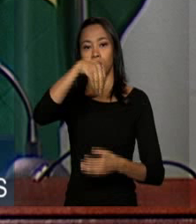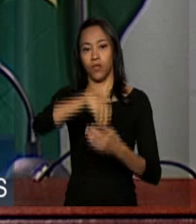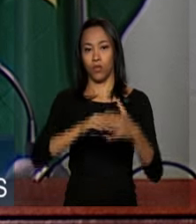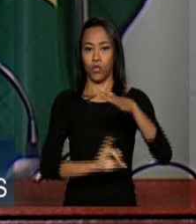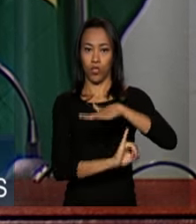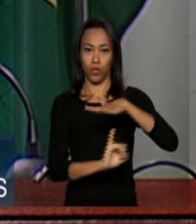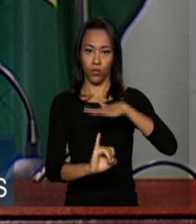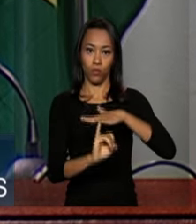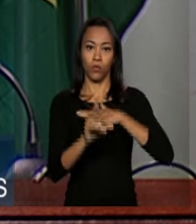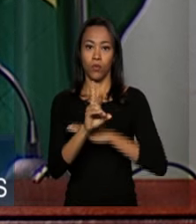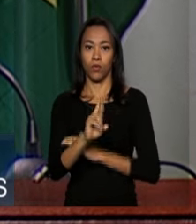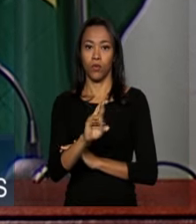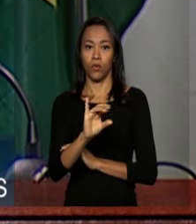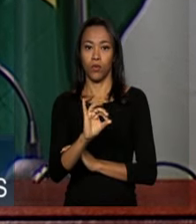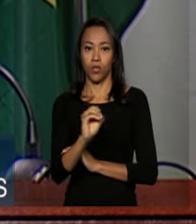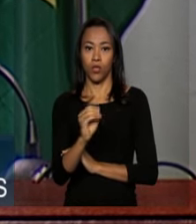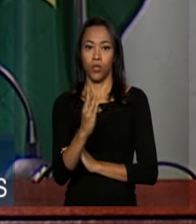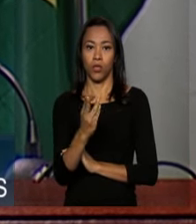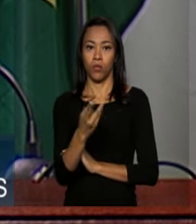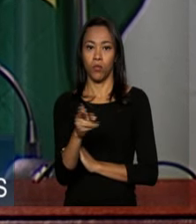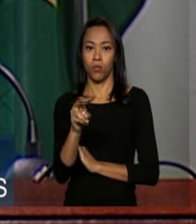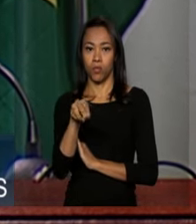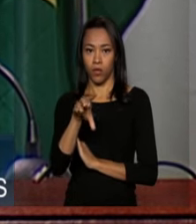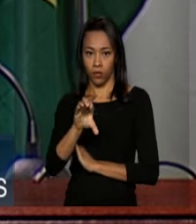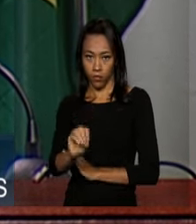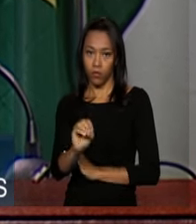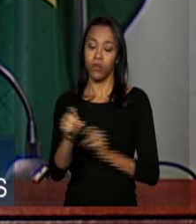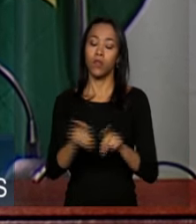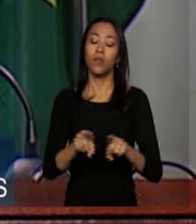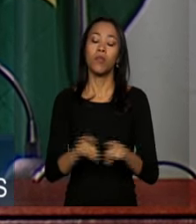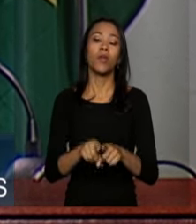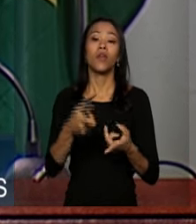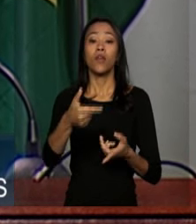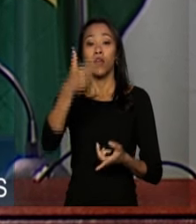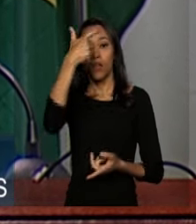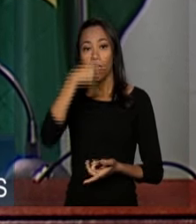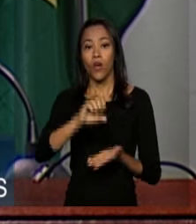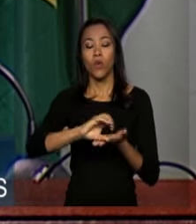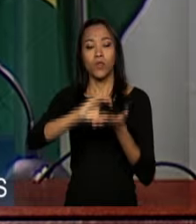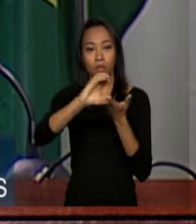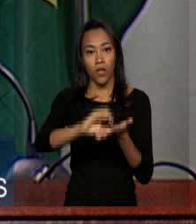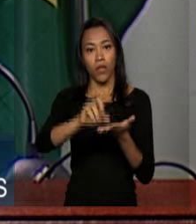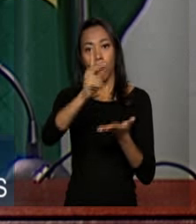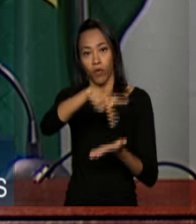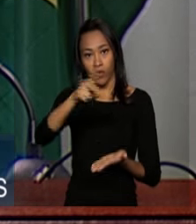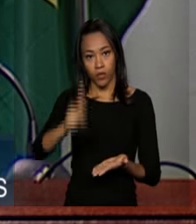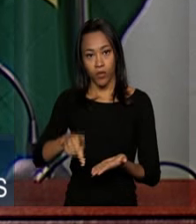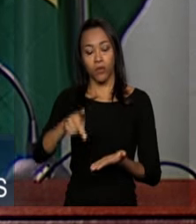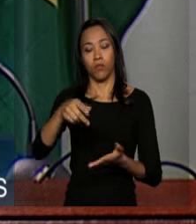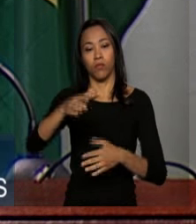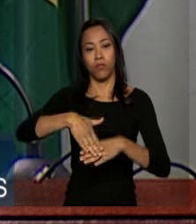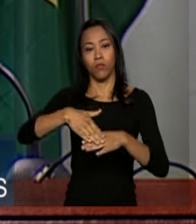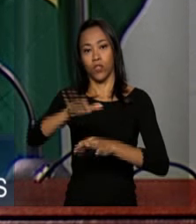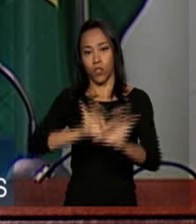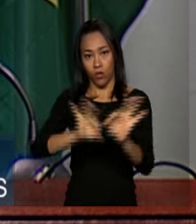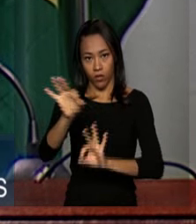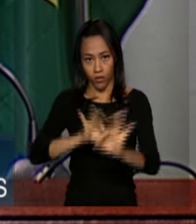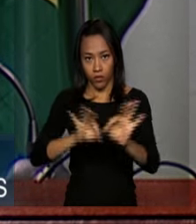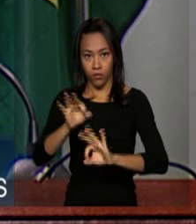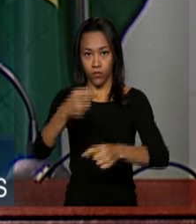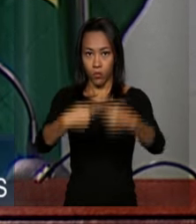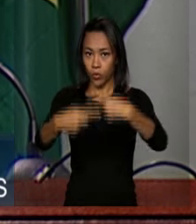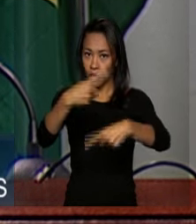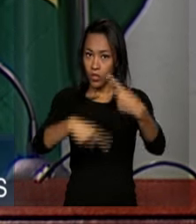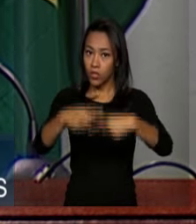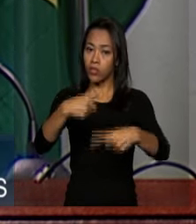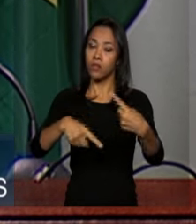Branco, conselheiro Eduardo Ziel, professor de Organizações Políticas